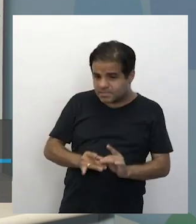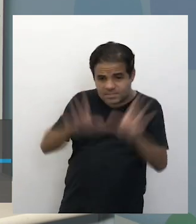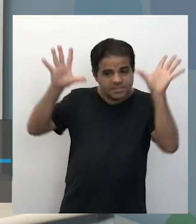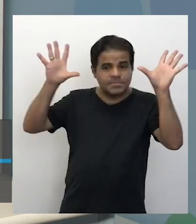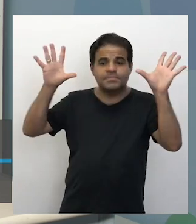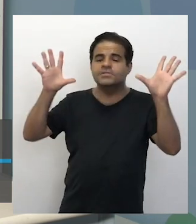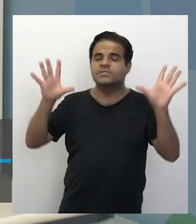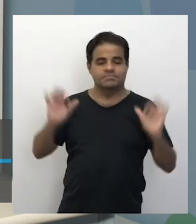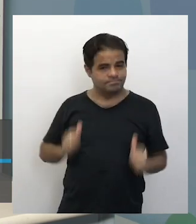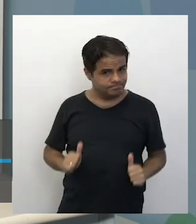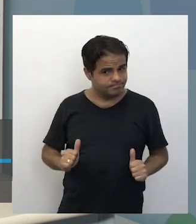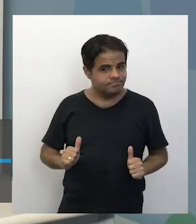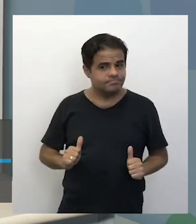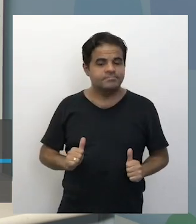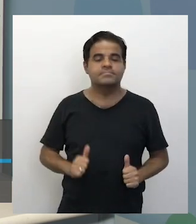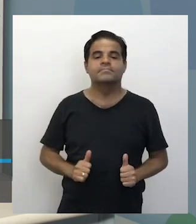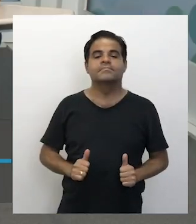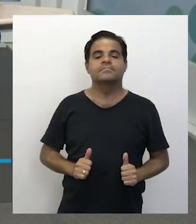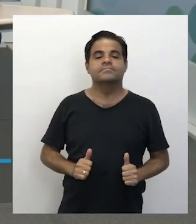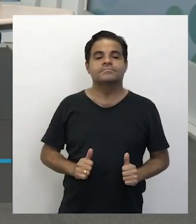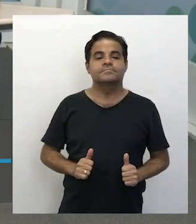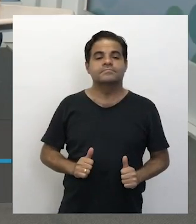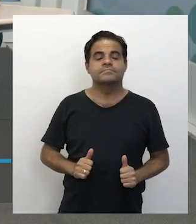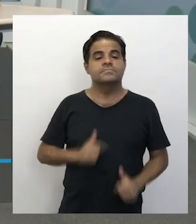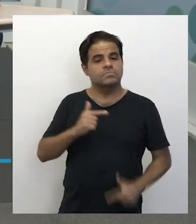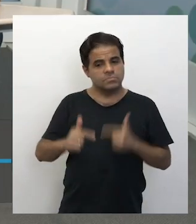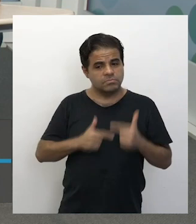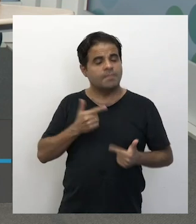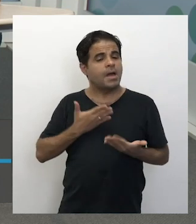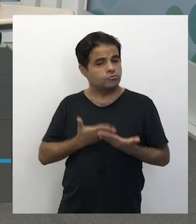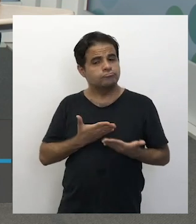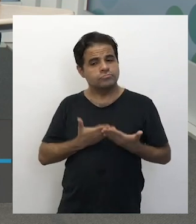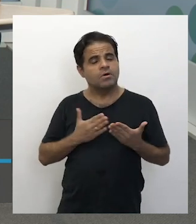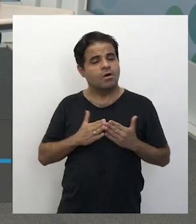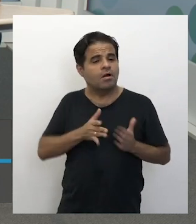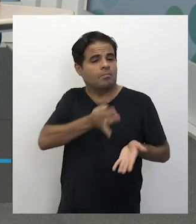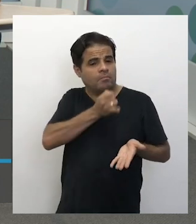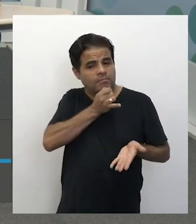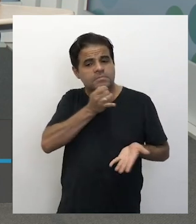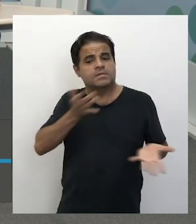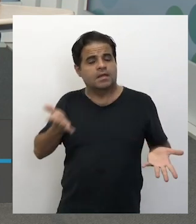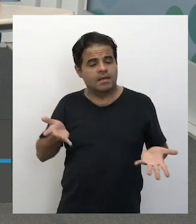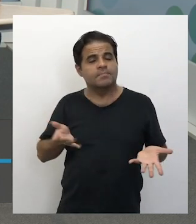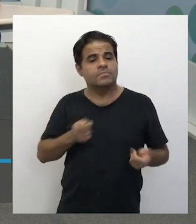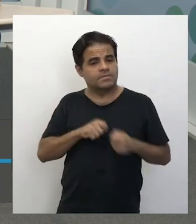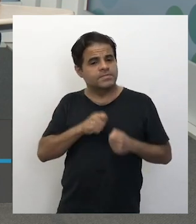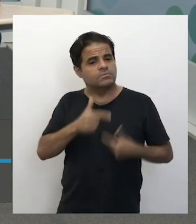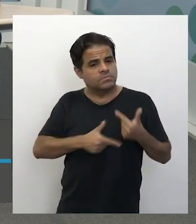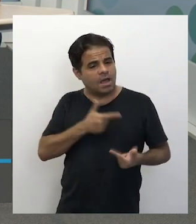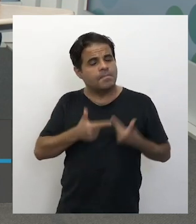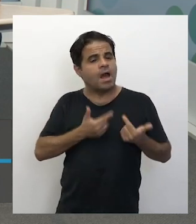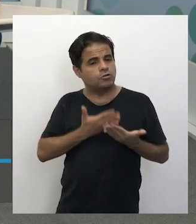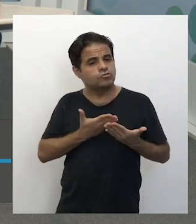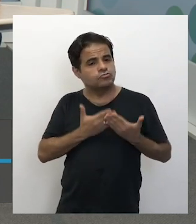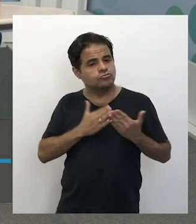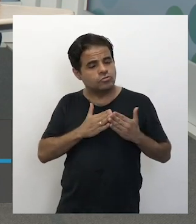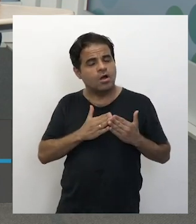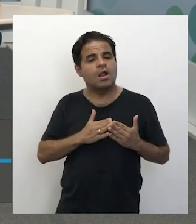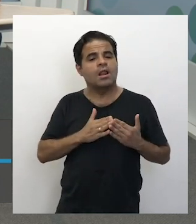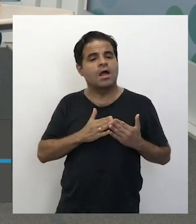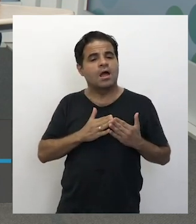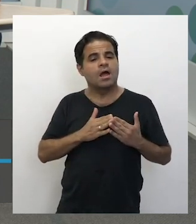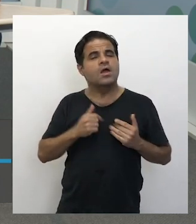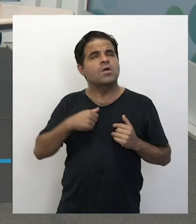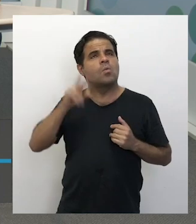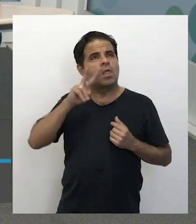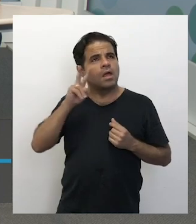permitir, tá? Bora lá. Às vezes é fazer um trabalho de escola, né? Por exemplo, você está fazendo um trabalho de escola, eu